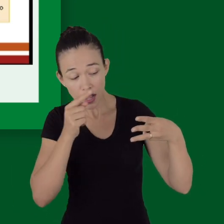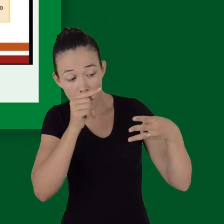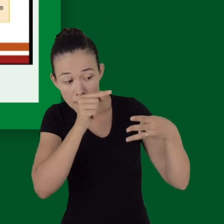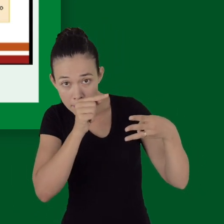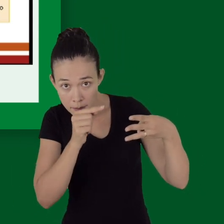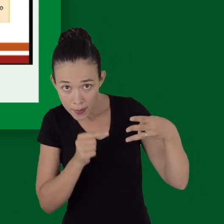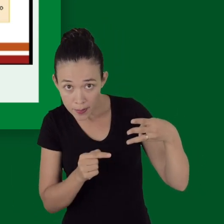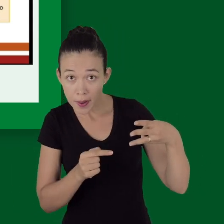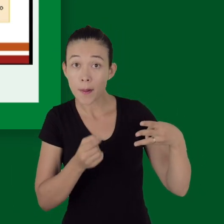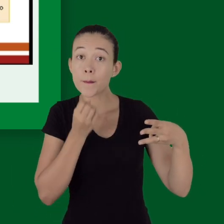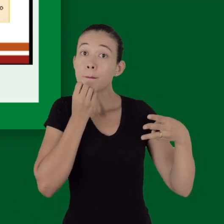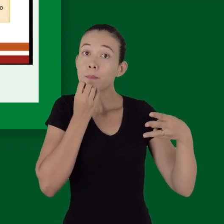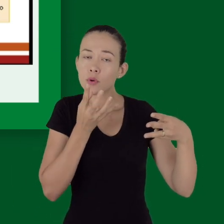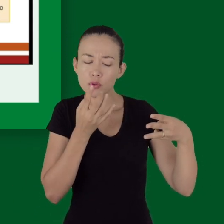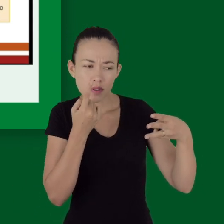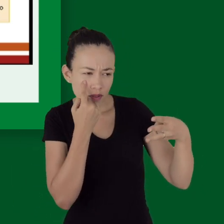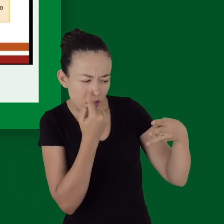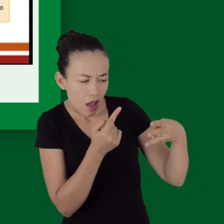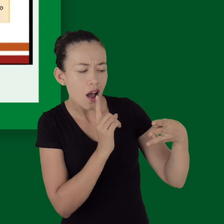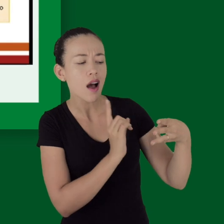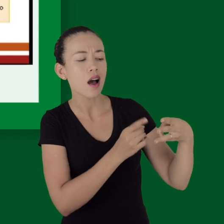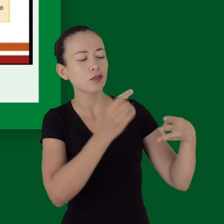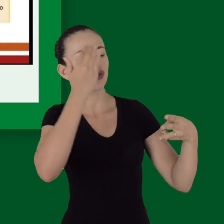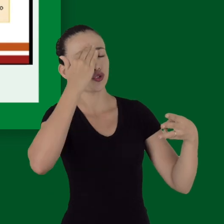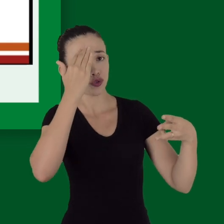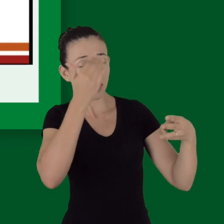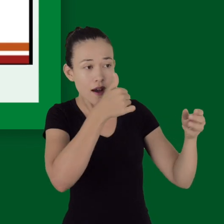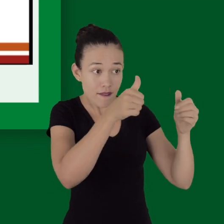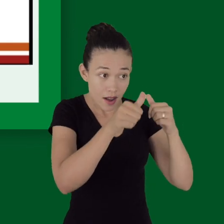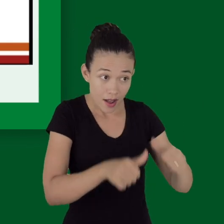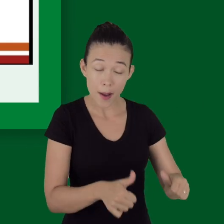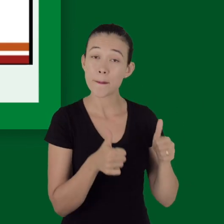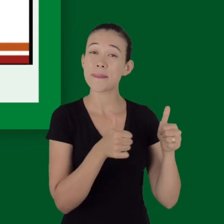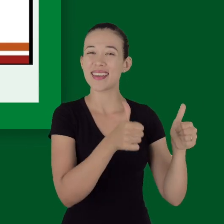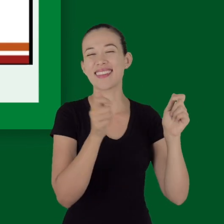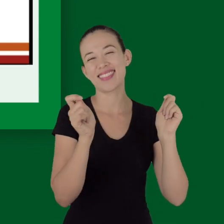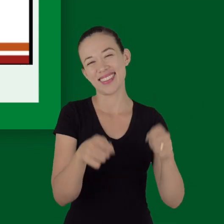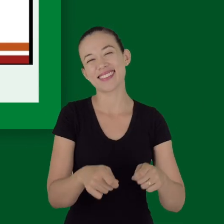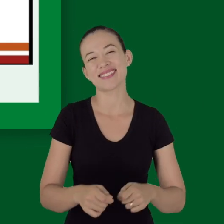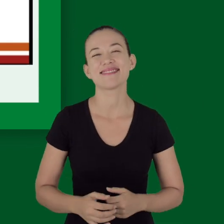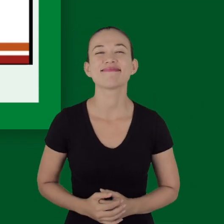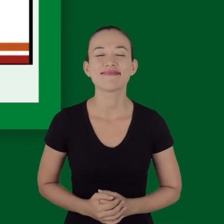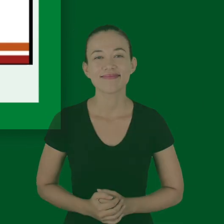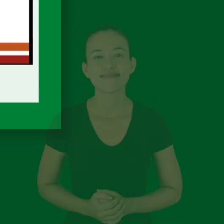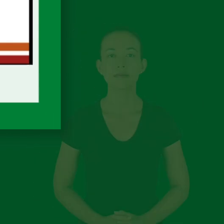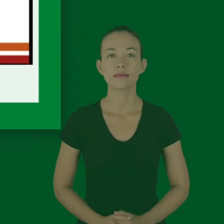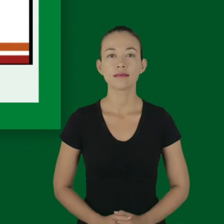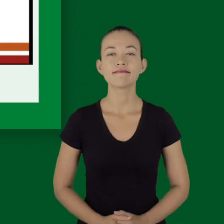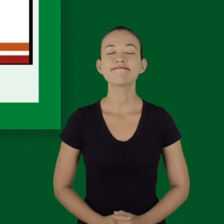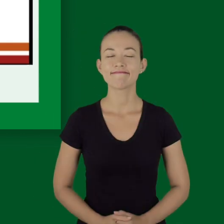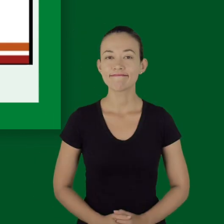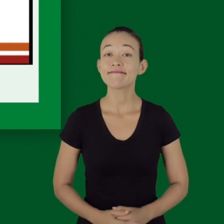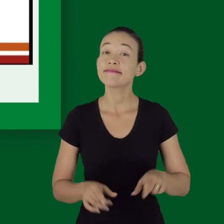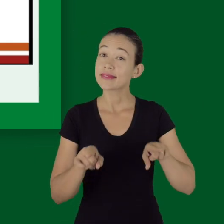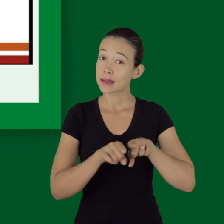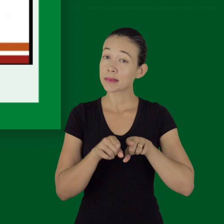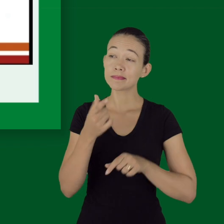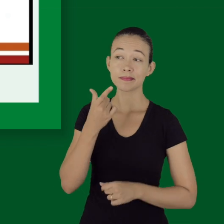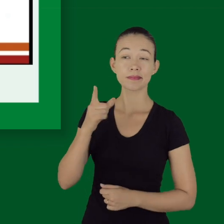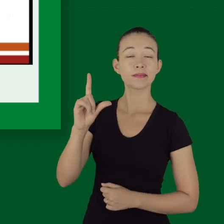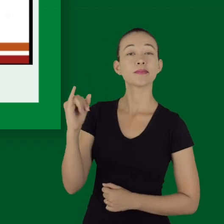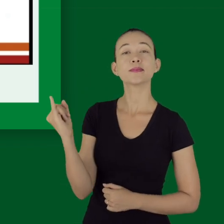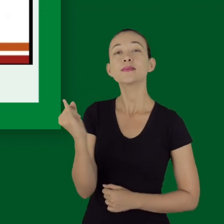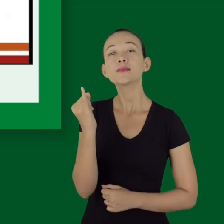trato córtico-espinhal está preservado. Então, são inferências e conceitos importantes para a gente entender o que nós estamos avaliando. Outro aspecto